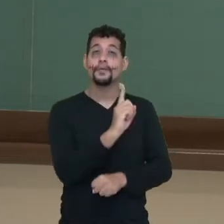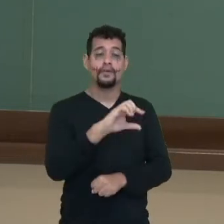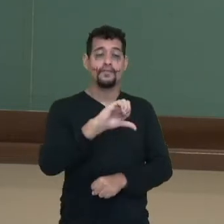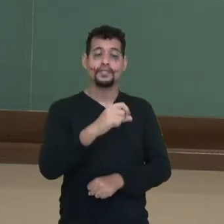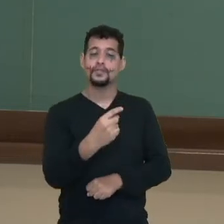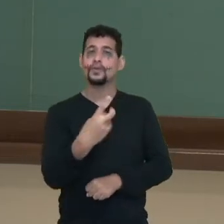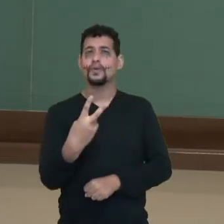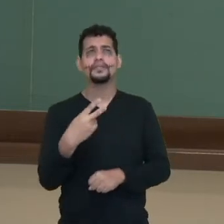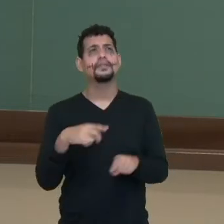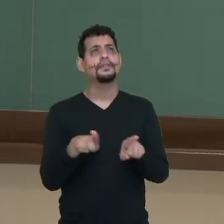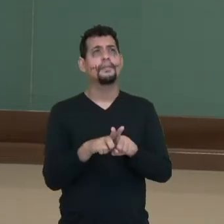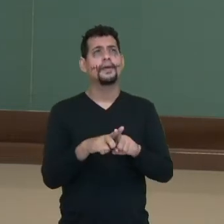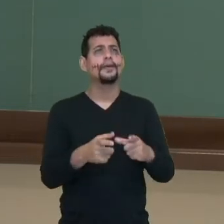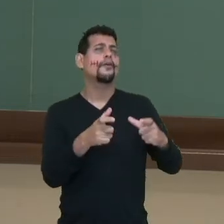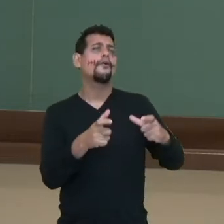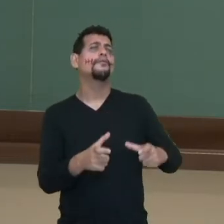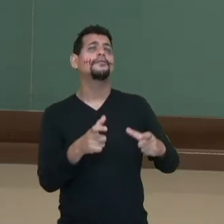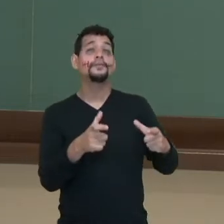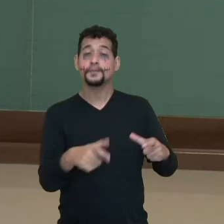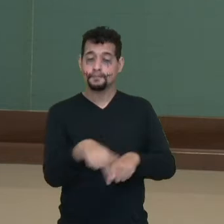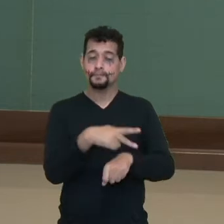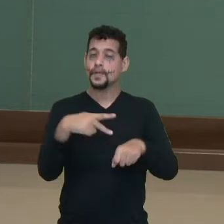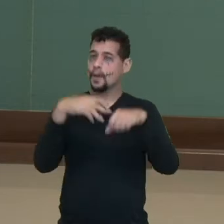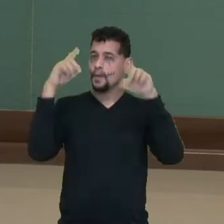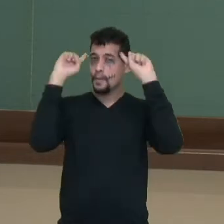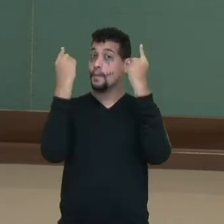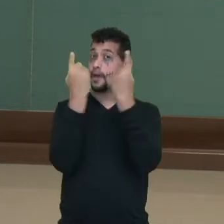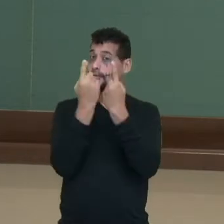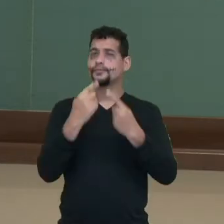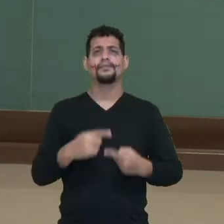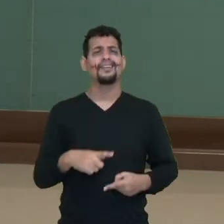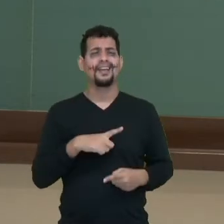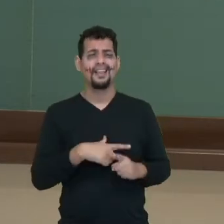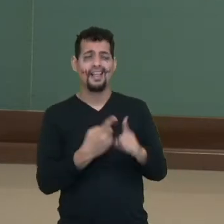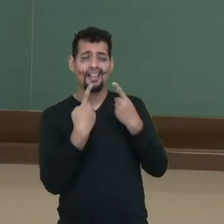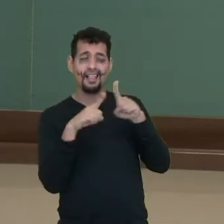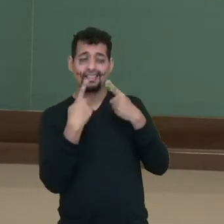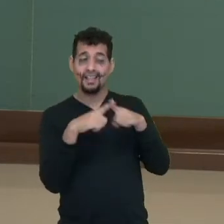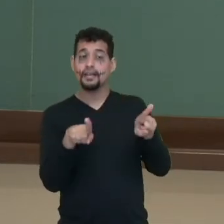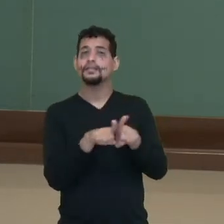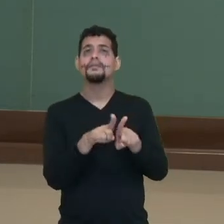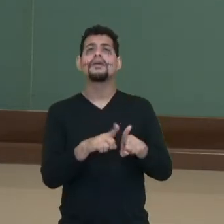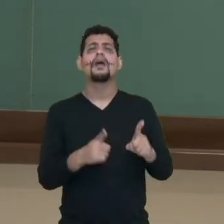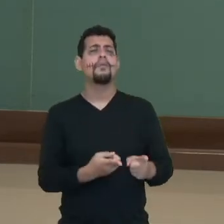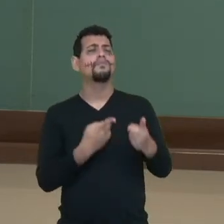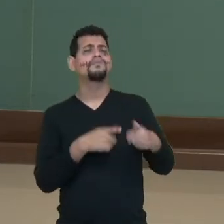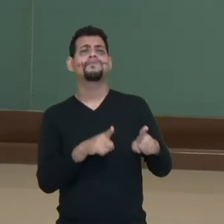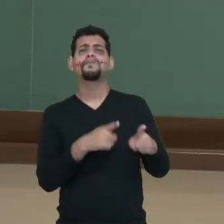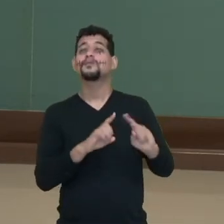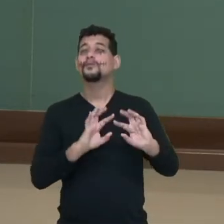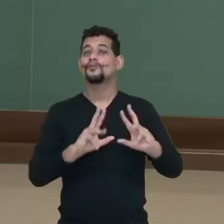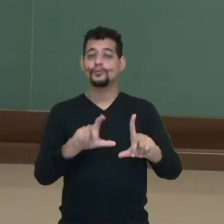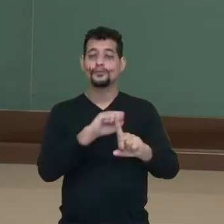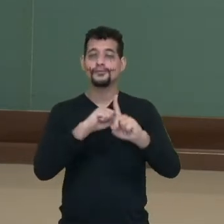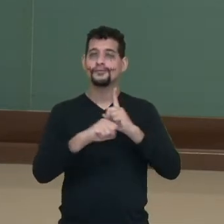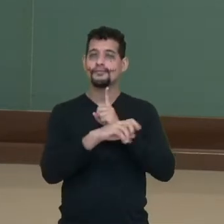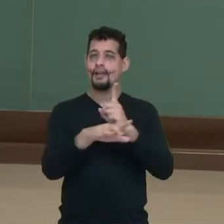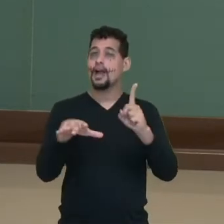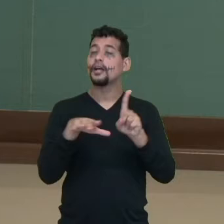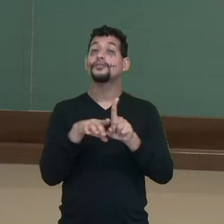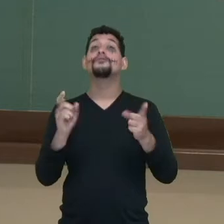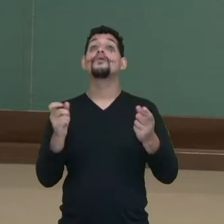1912 no México, tá? E ela era uma crítica atual à sociedade mexicana na época.